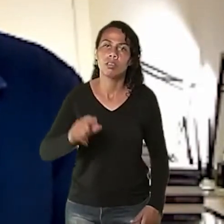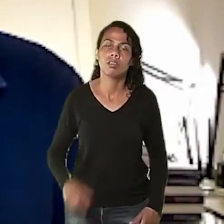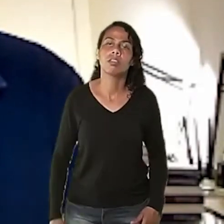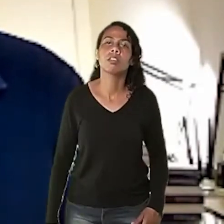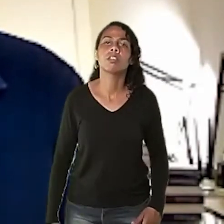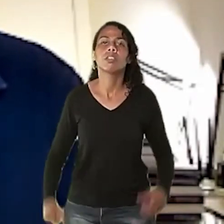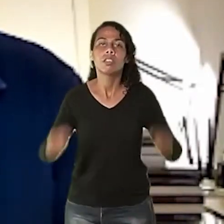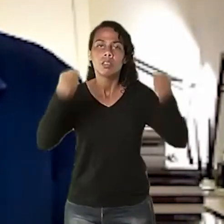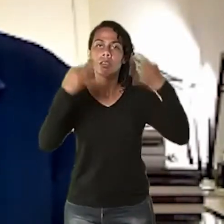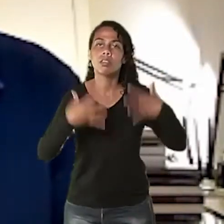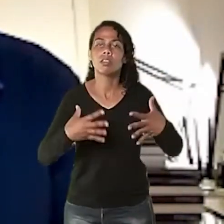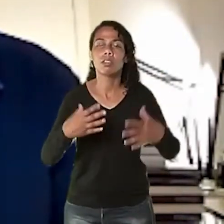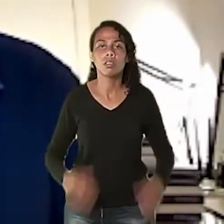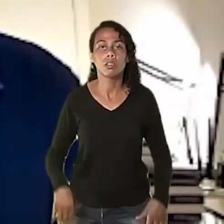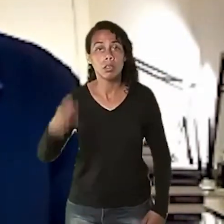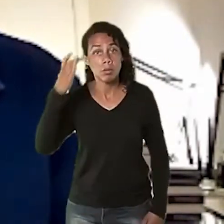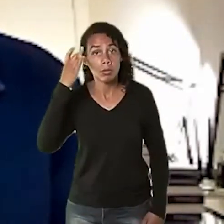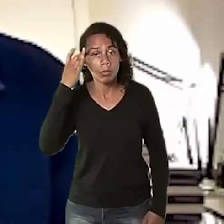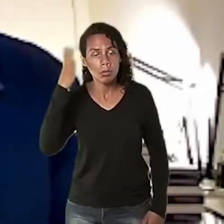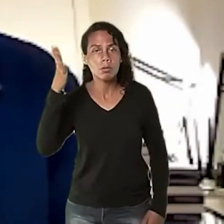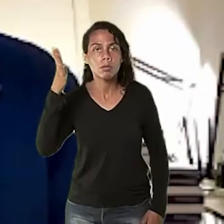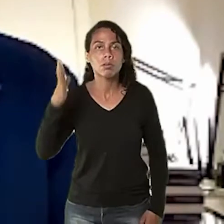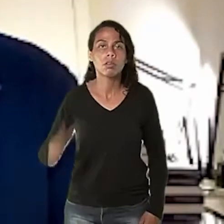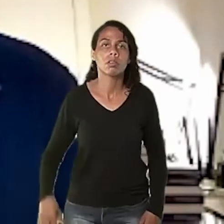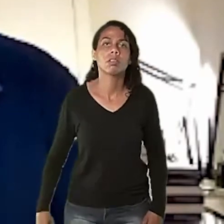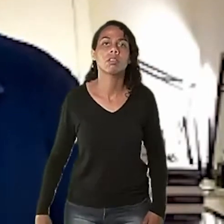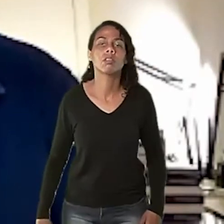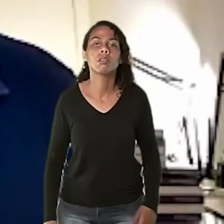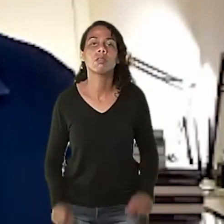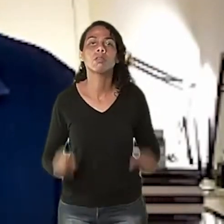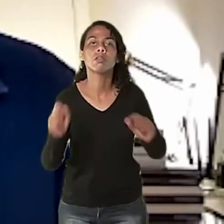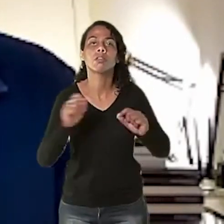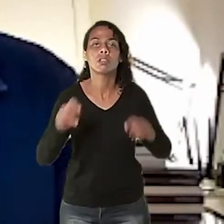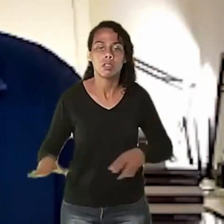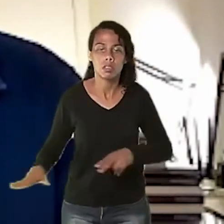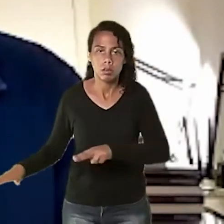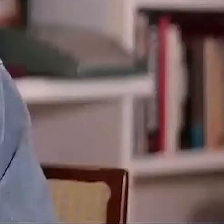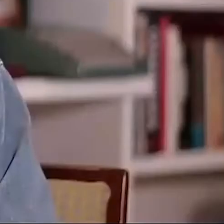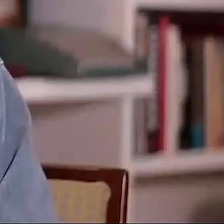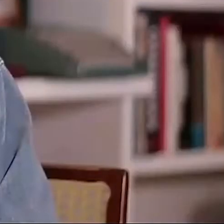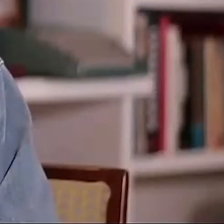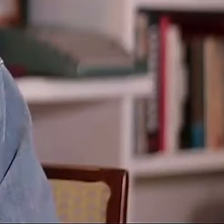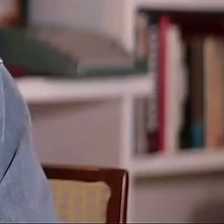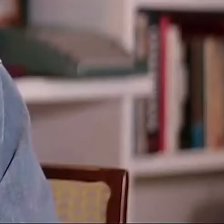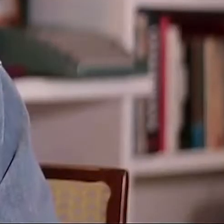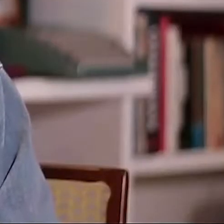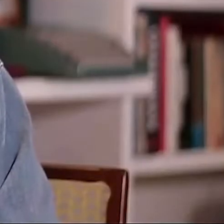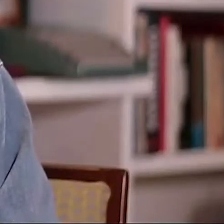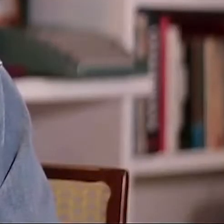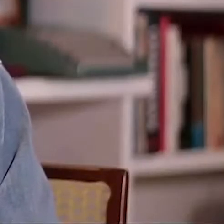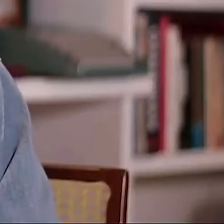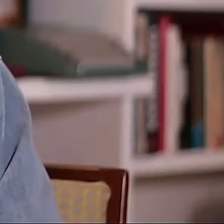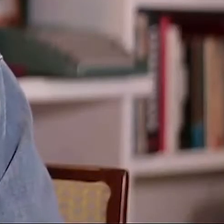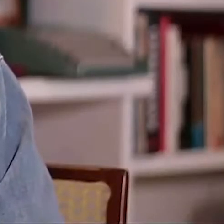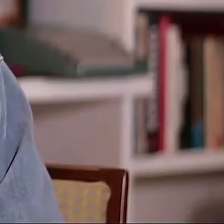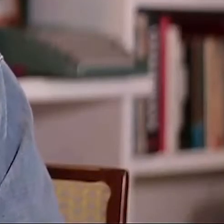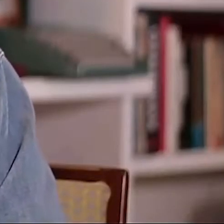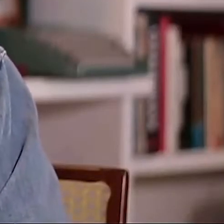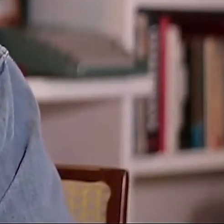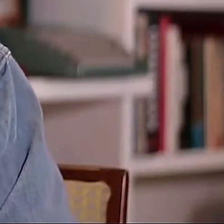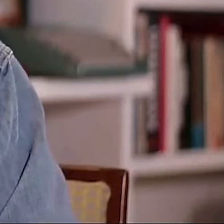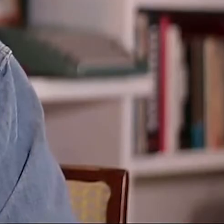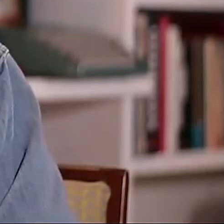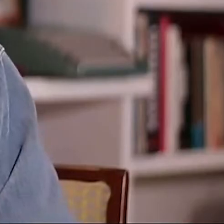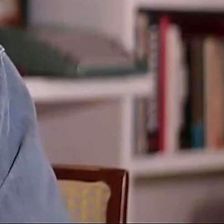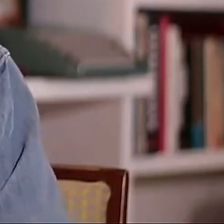buscar onde de fato estão os assuntos que merecem uma crônica. Isso é legal você fazer essa diferença. Gostei. É